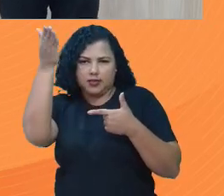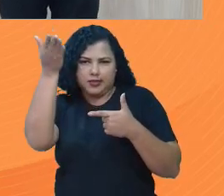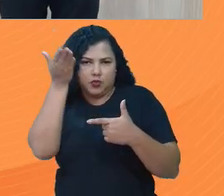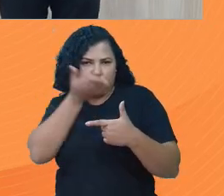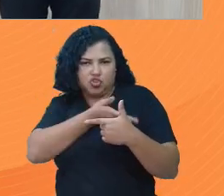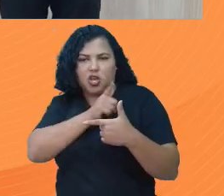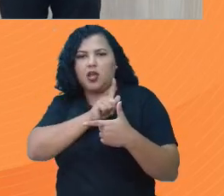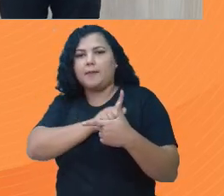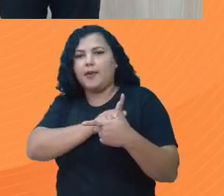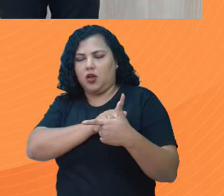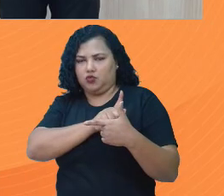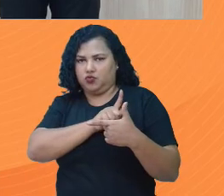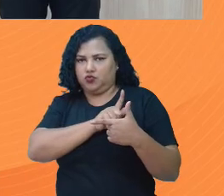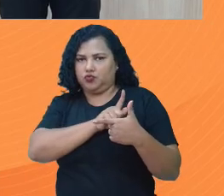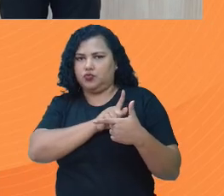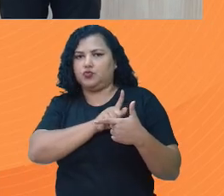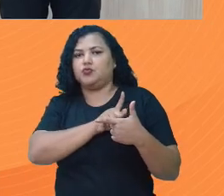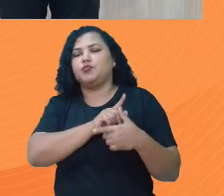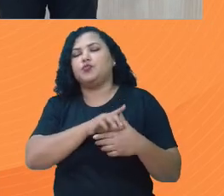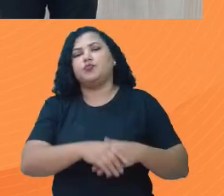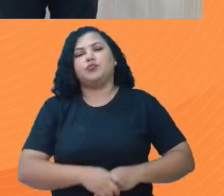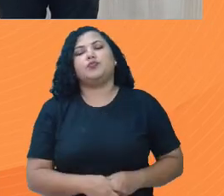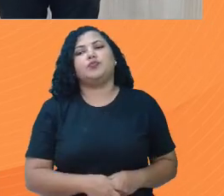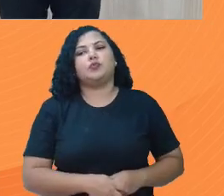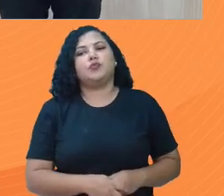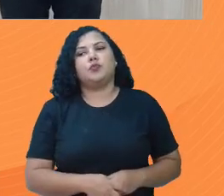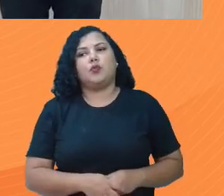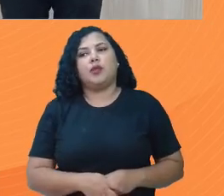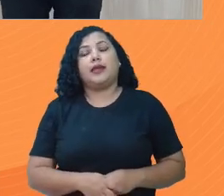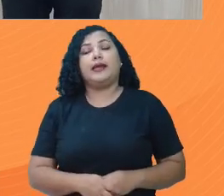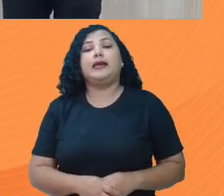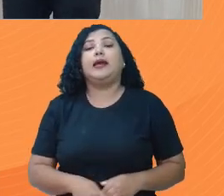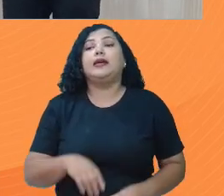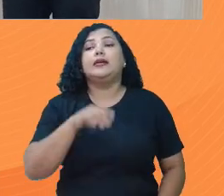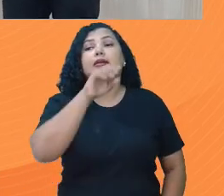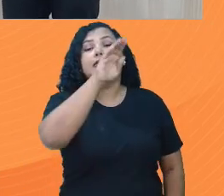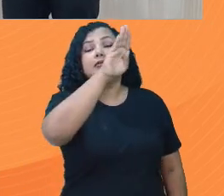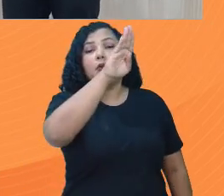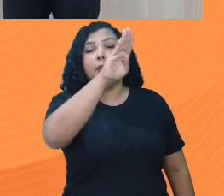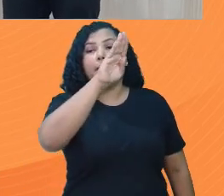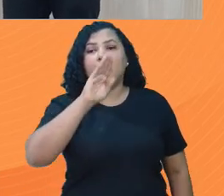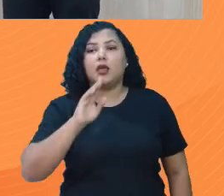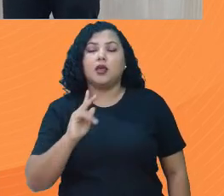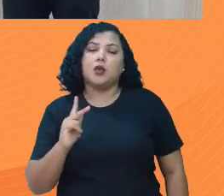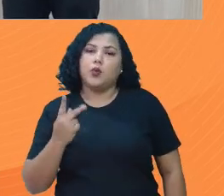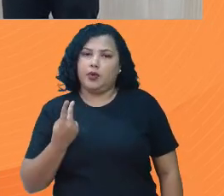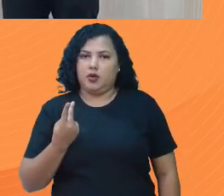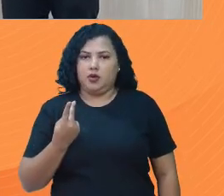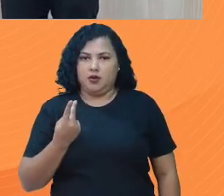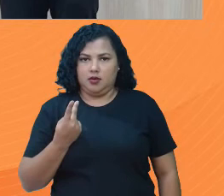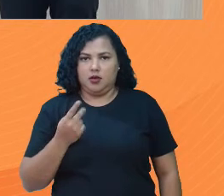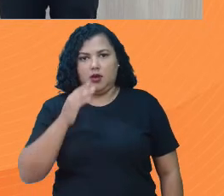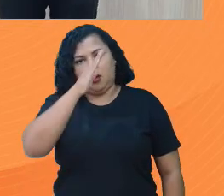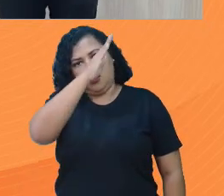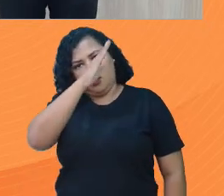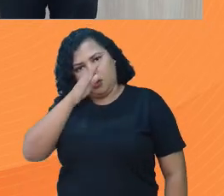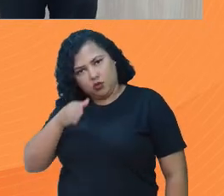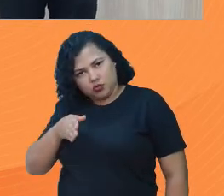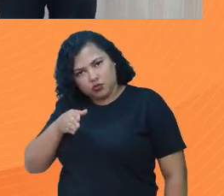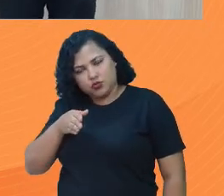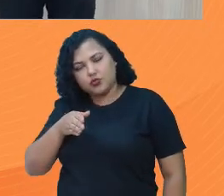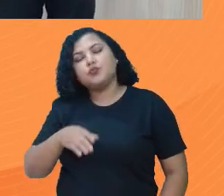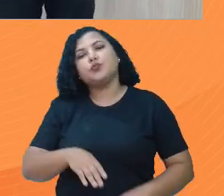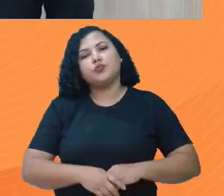o ângulo G está lá embaixo, um do lado, outro do outro lado, certo? E o ângulo B com o ângulo